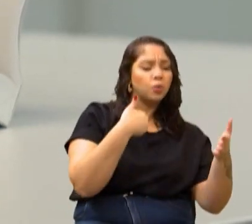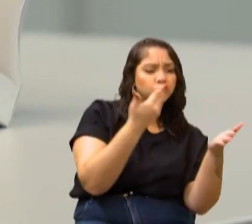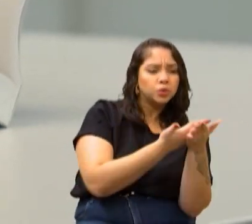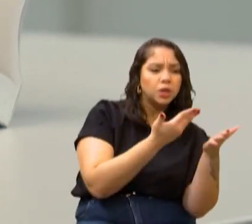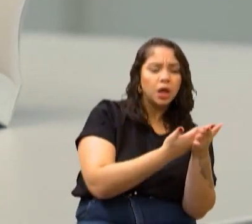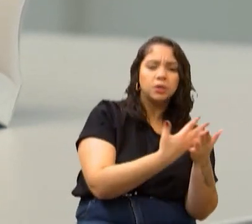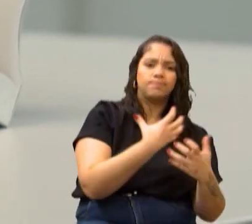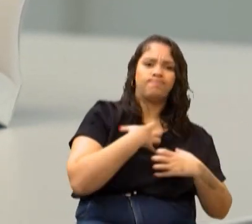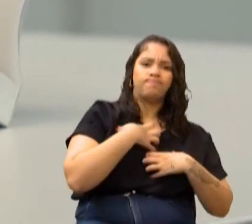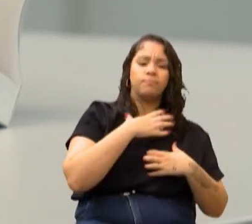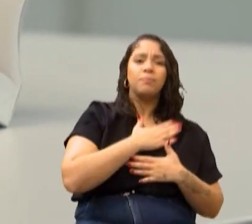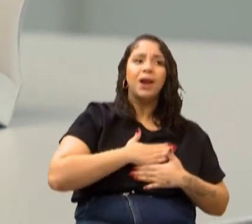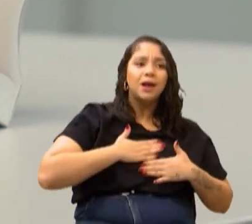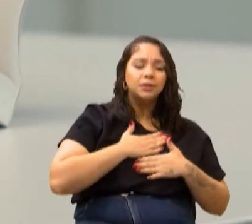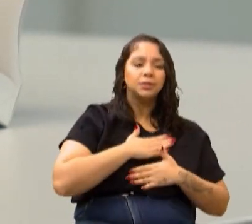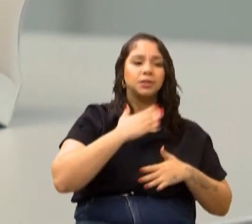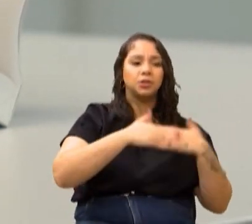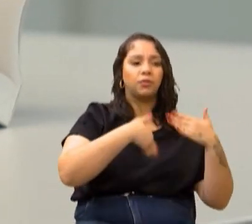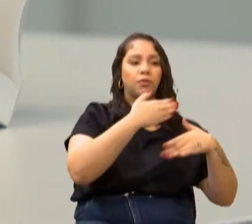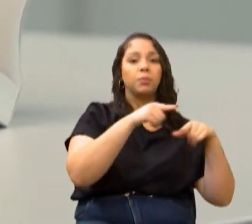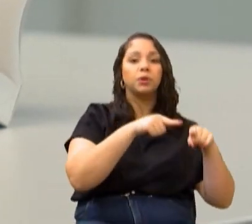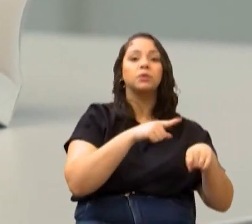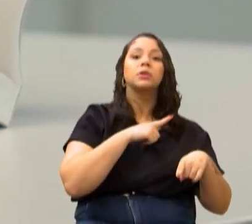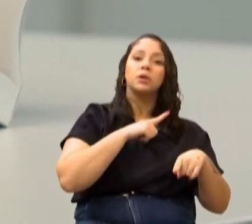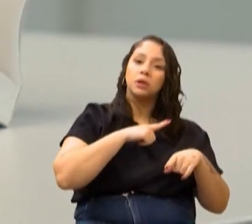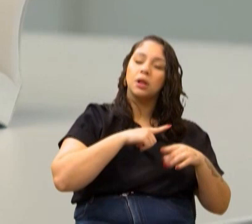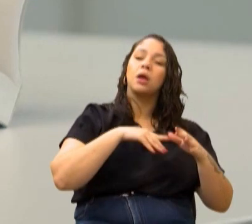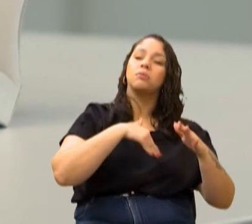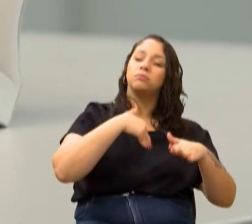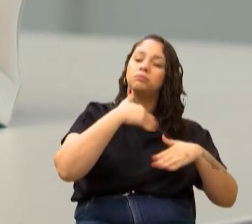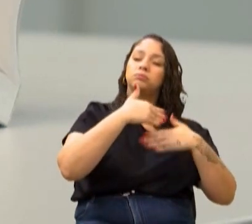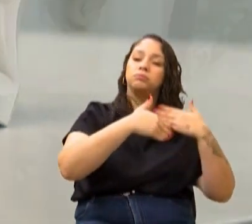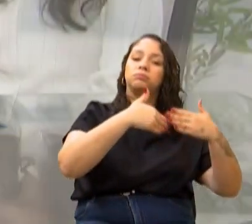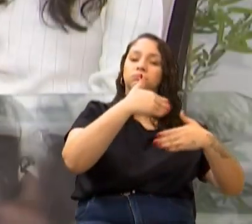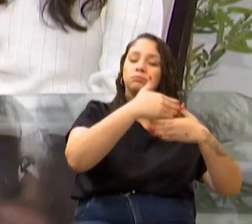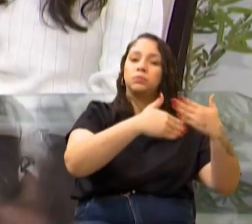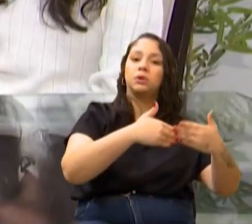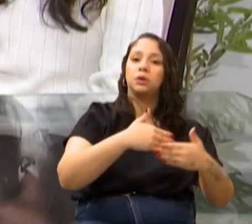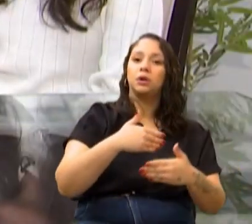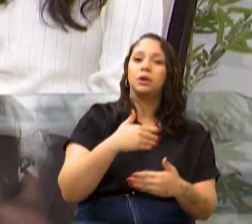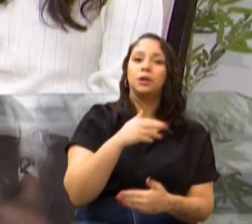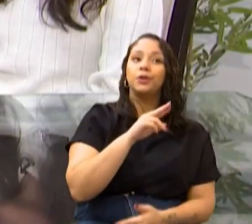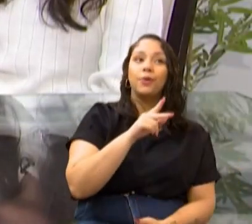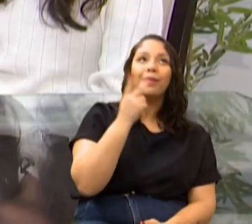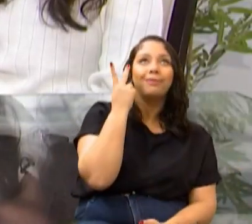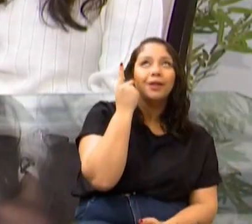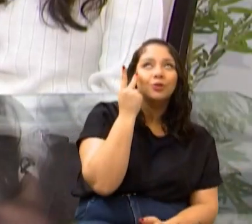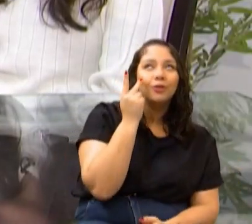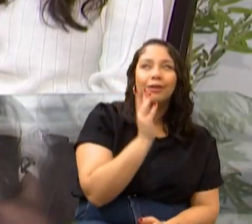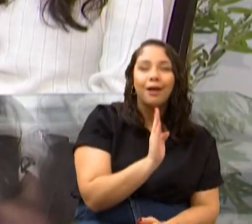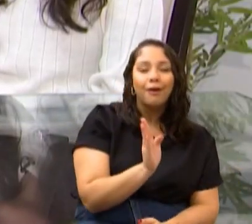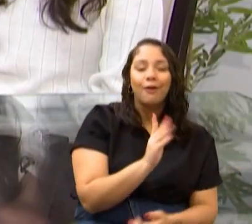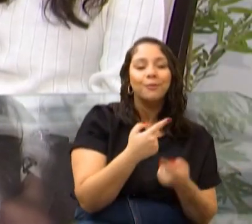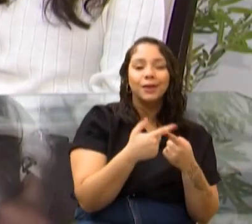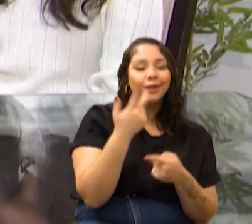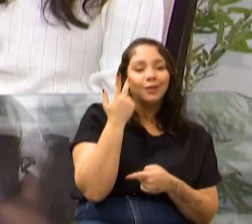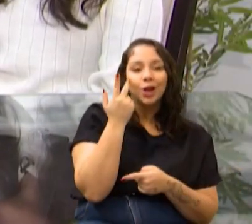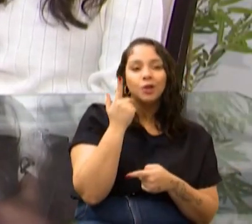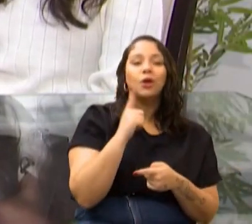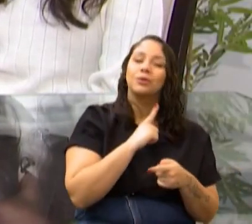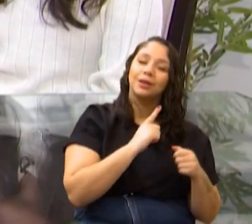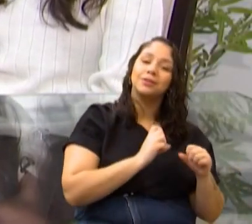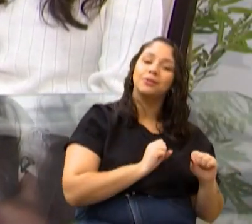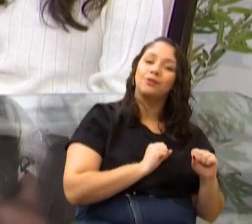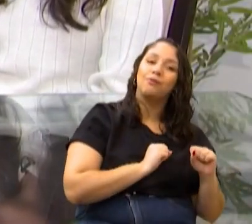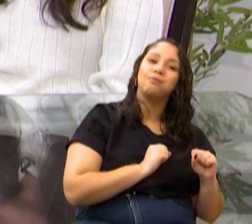eu estudei, eu tenho prazer em desenvolver isso e ele vai crescendo de uma forma... Eu não gosto muito de usar a palavra natural, né? Porque